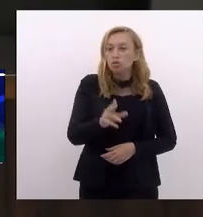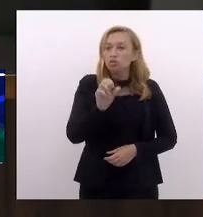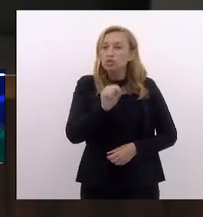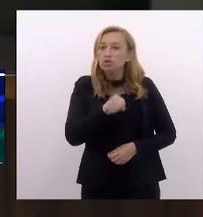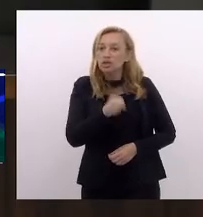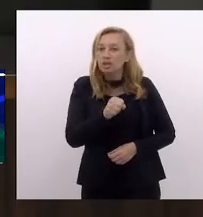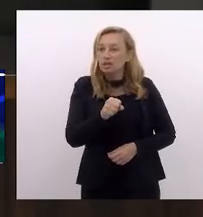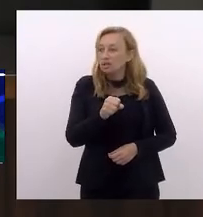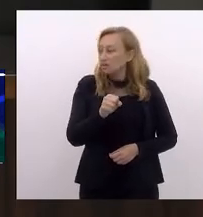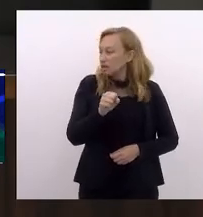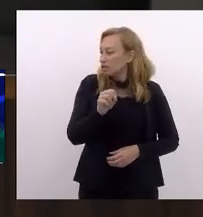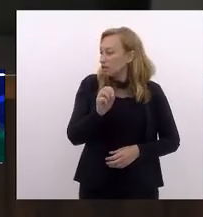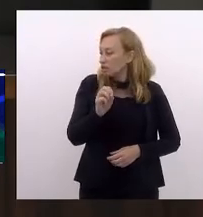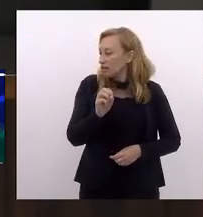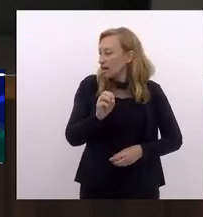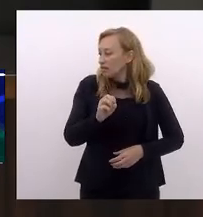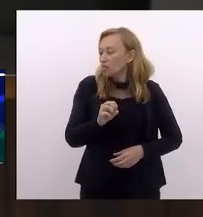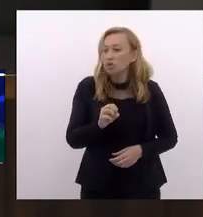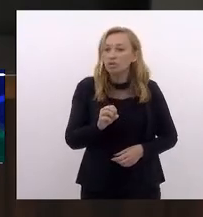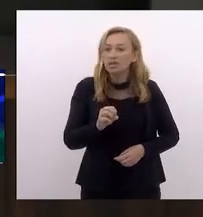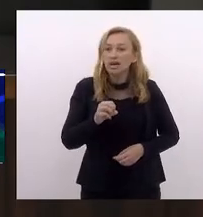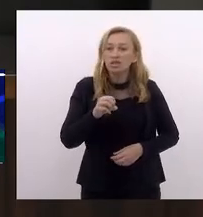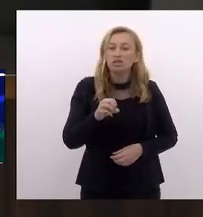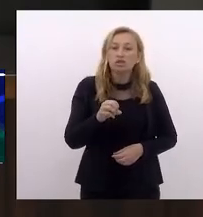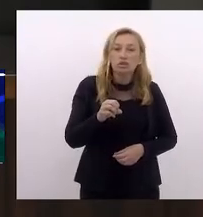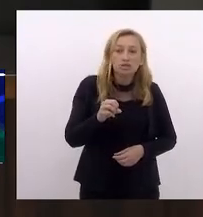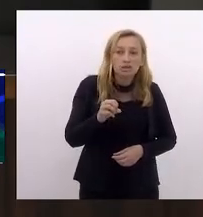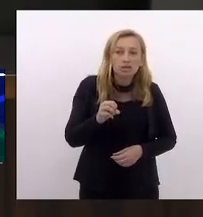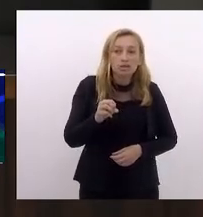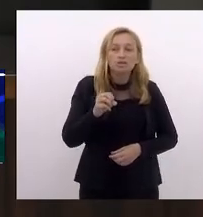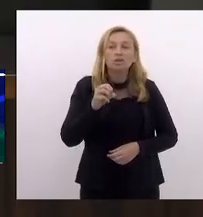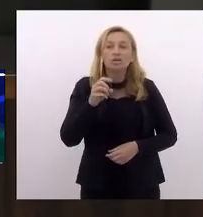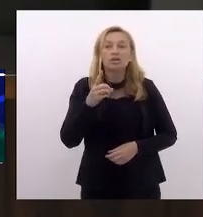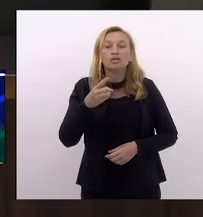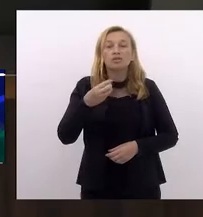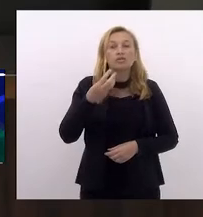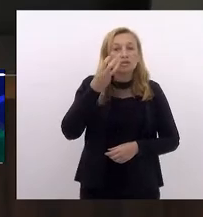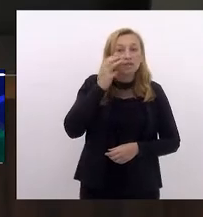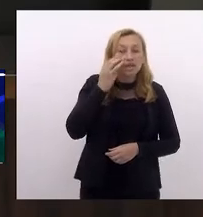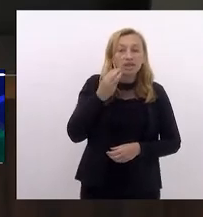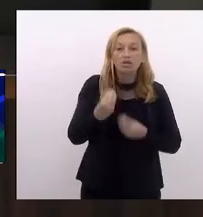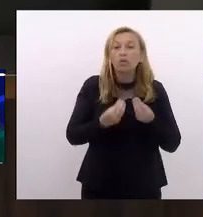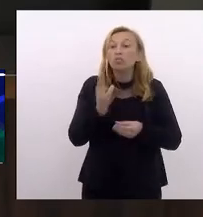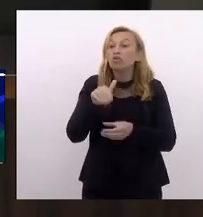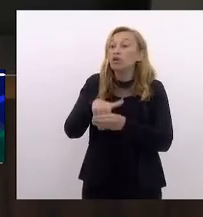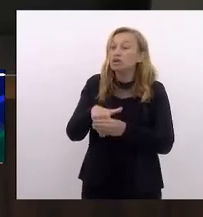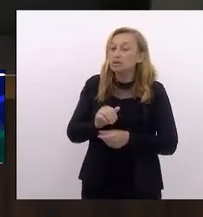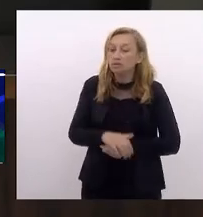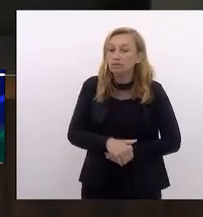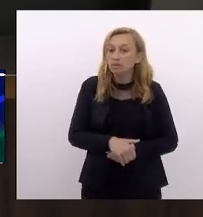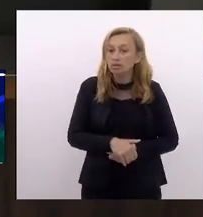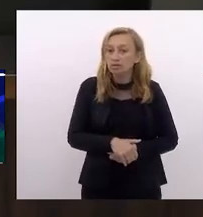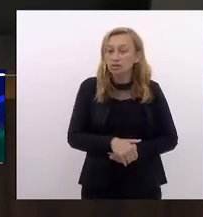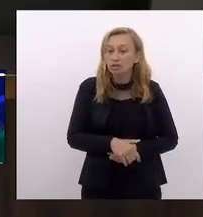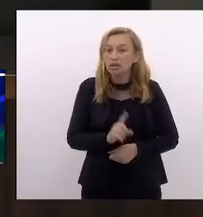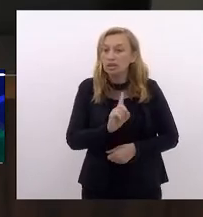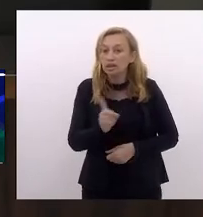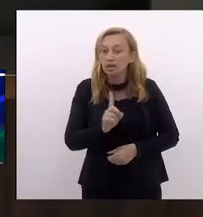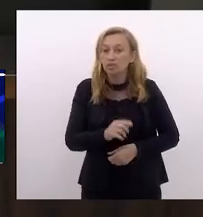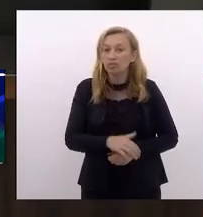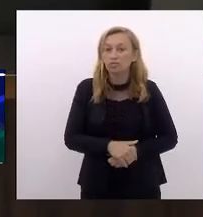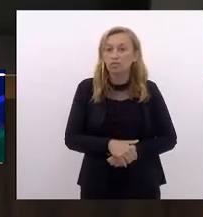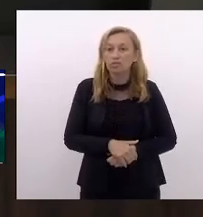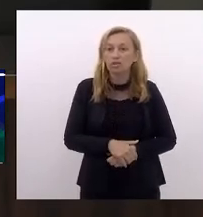Sinvaldo Ceasa assim Valdecir da saúde sim Vanda família se waldeck Carneiro como vota o voto não